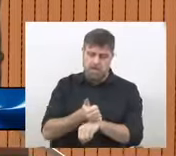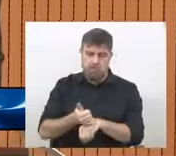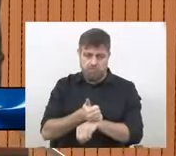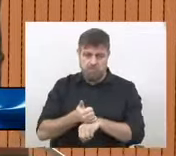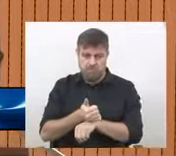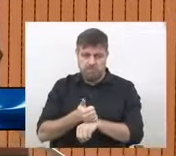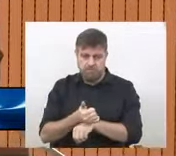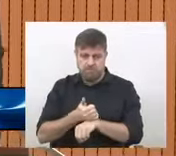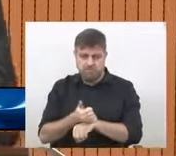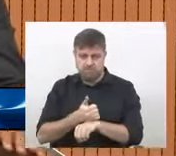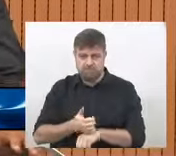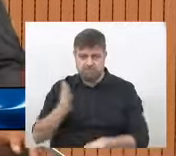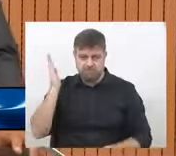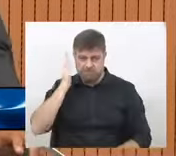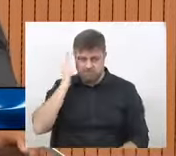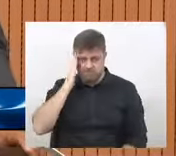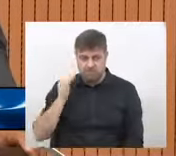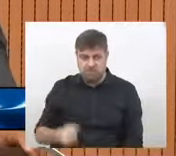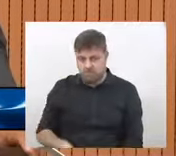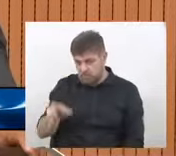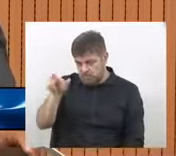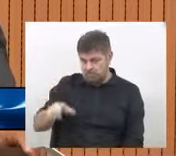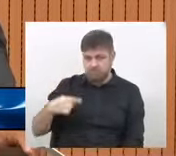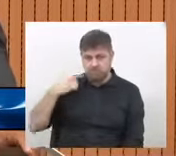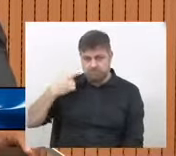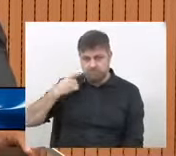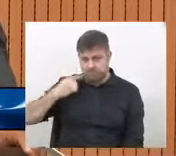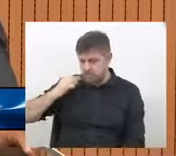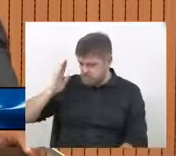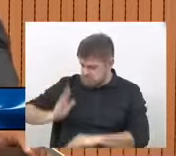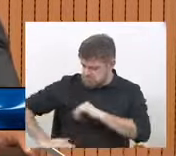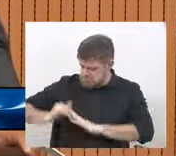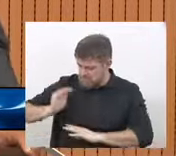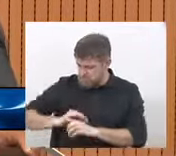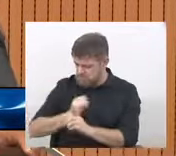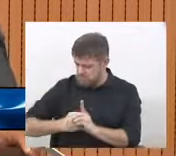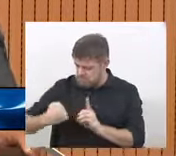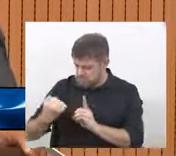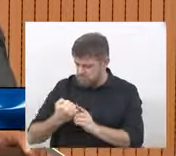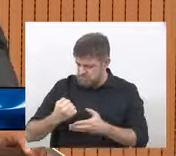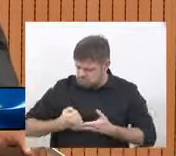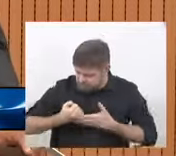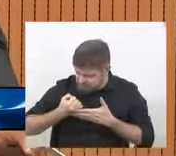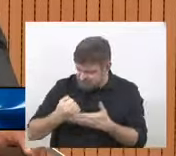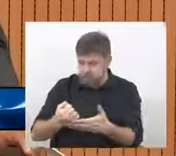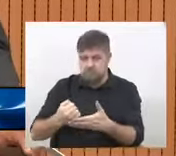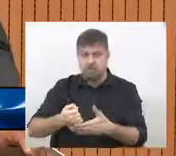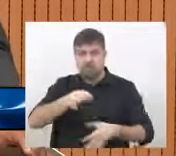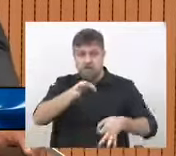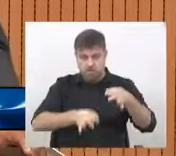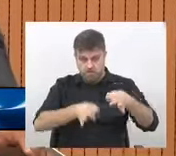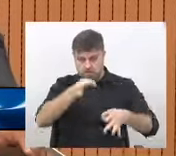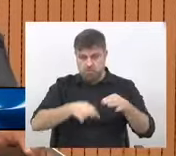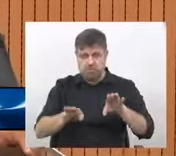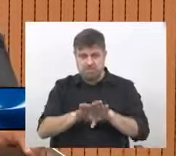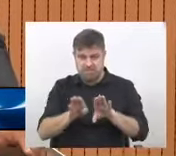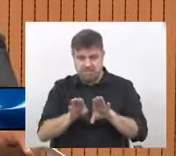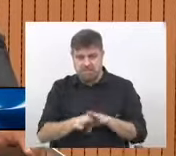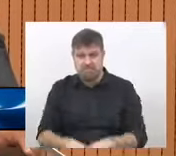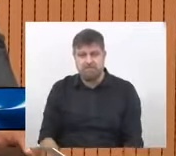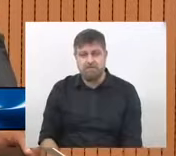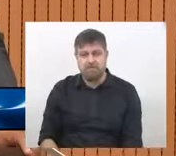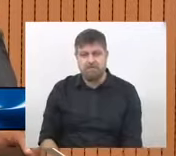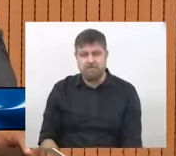sabemos aqui da relevância de um advogado proativo na sociedade, nas ações, na justiça, no combate. E